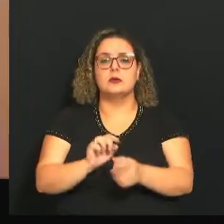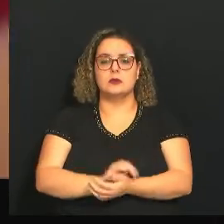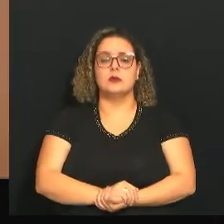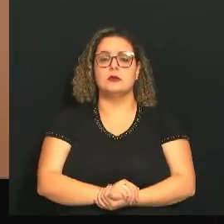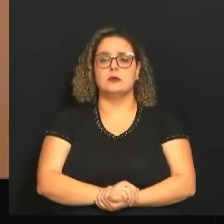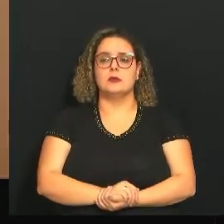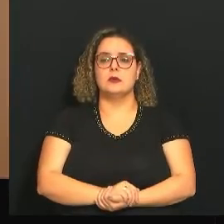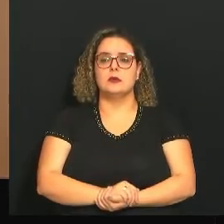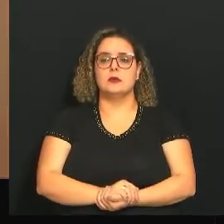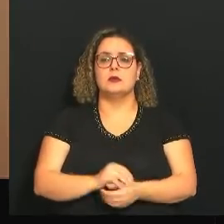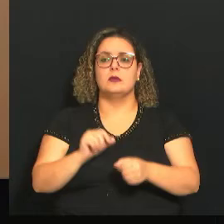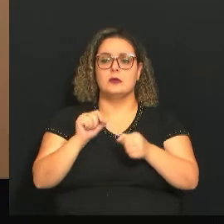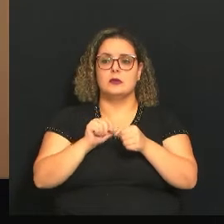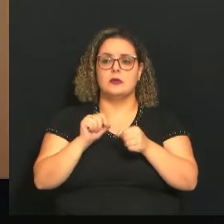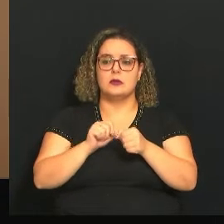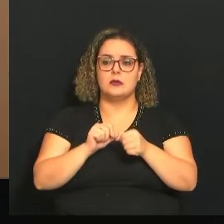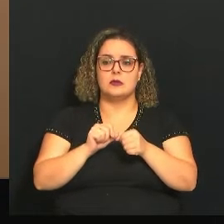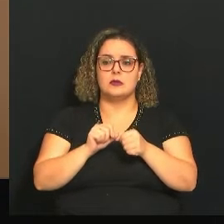fazer com que